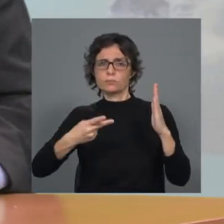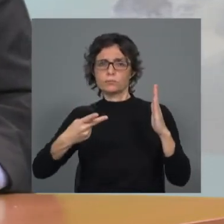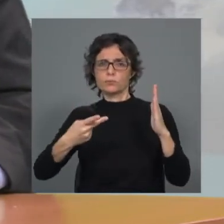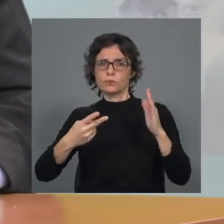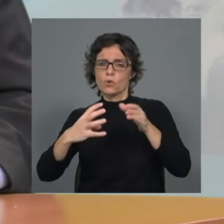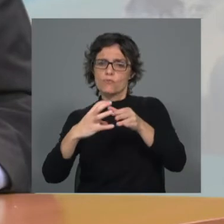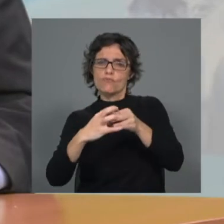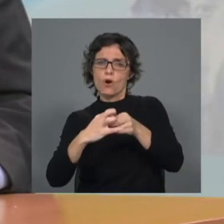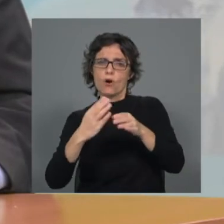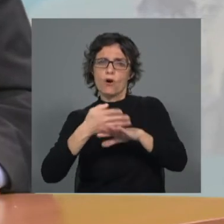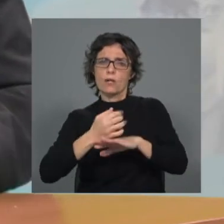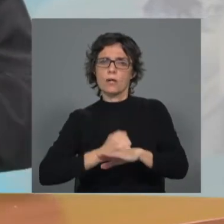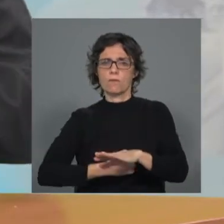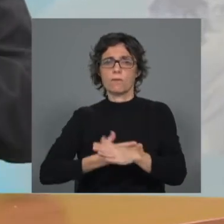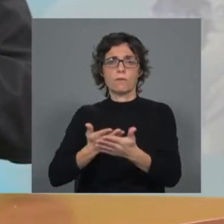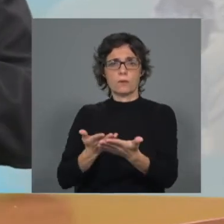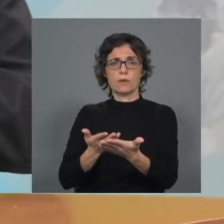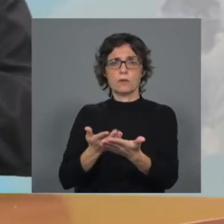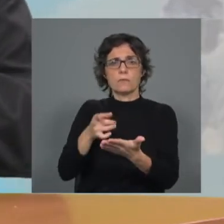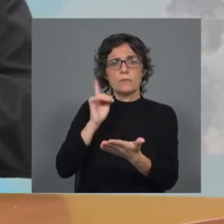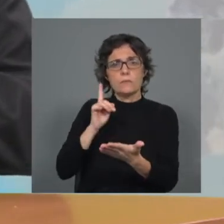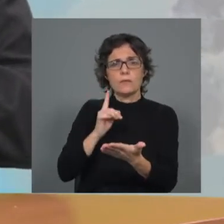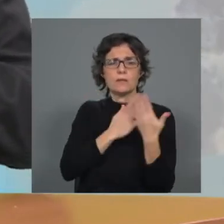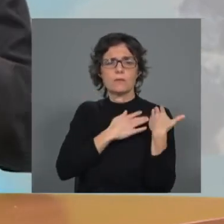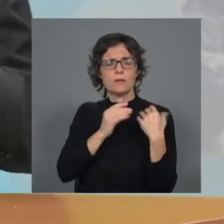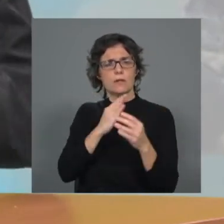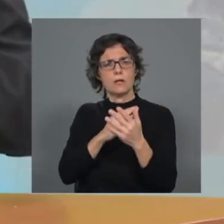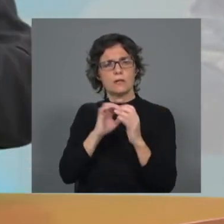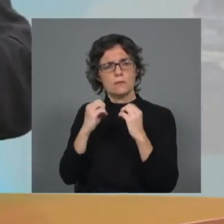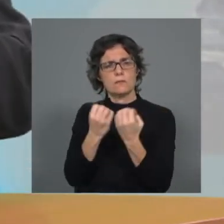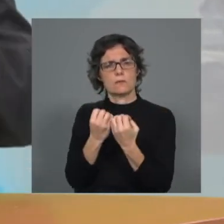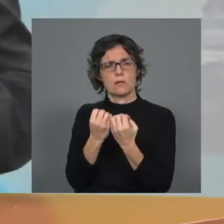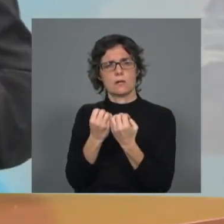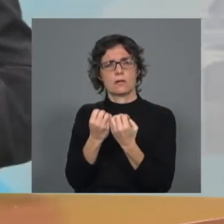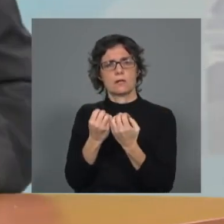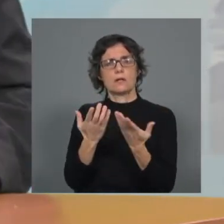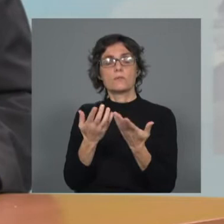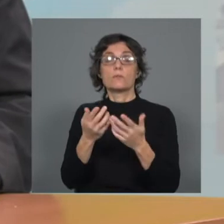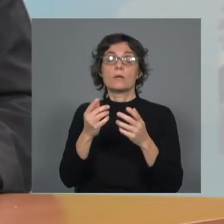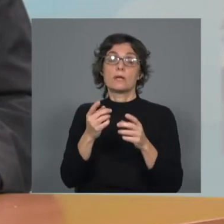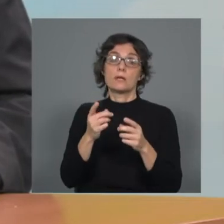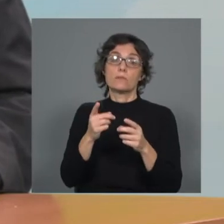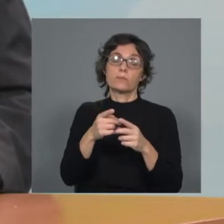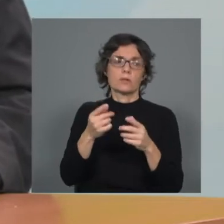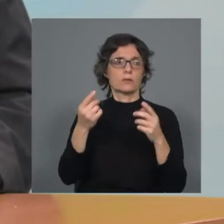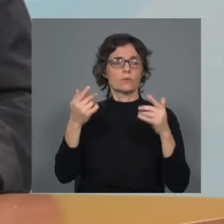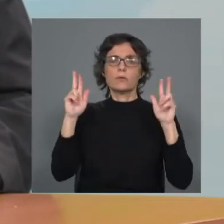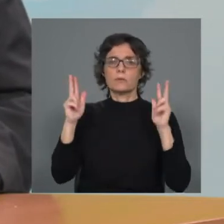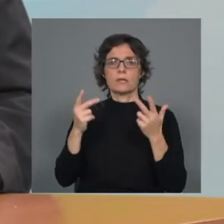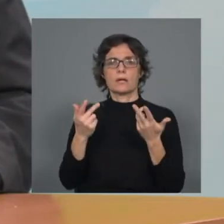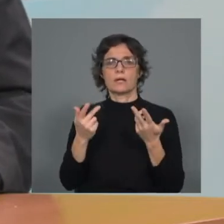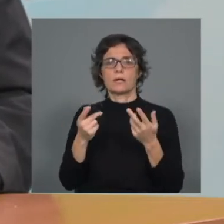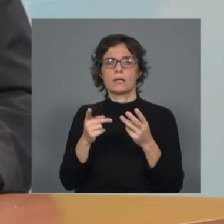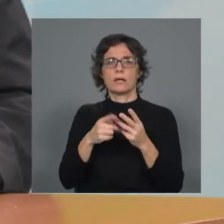concretize a responsabilidade social da empresa e que haja esta harmonia entre a liberdade de iniciativa económica e a